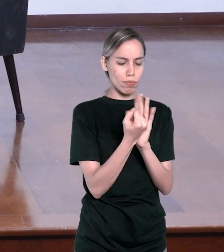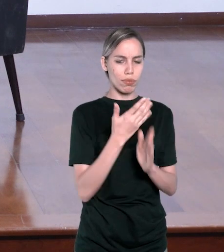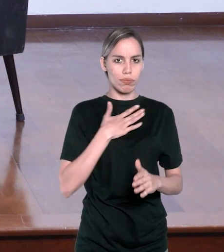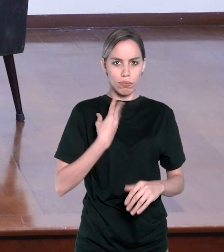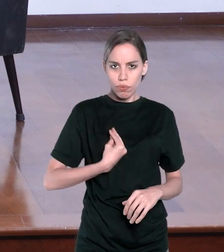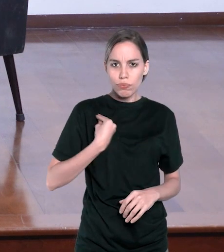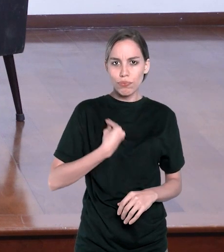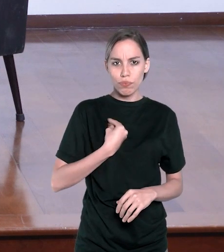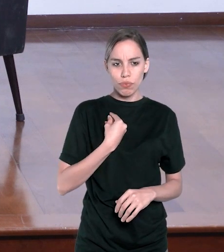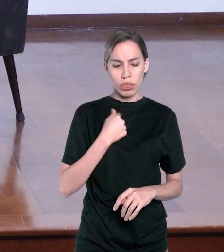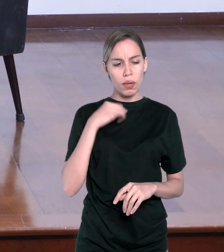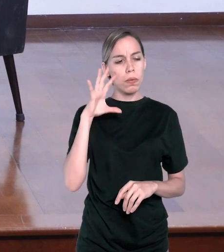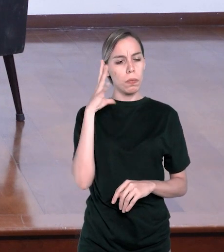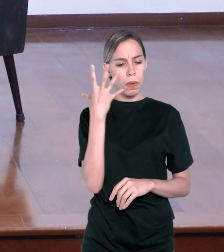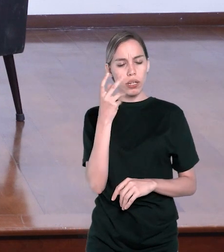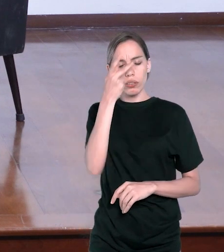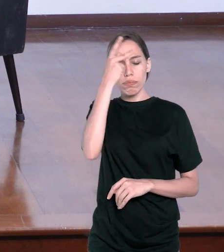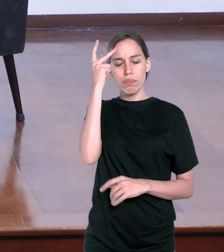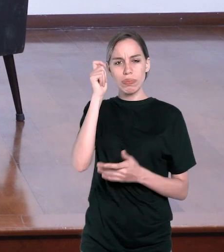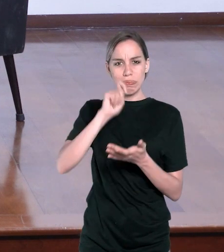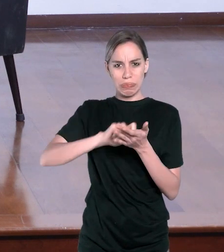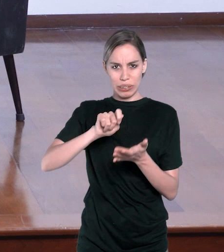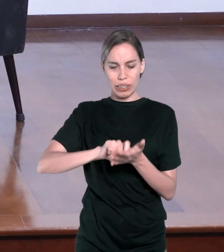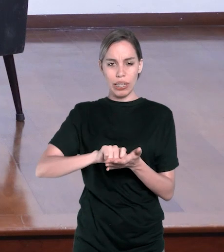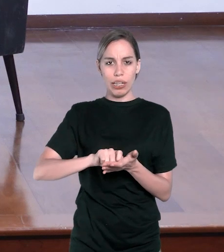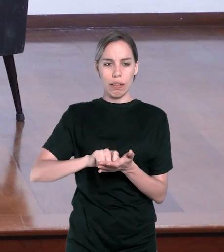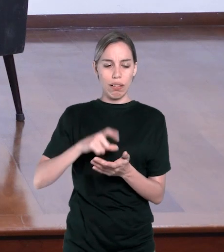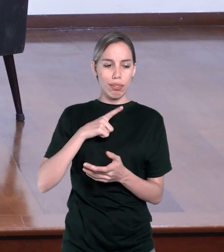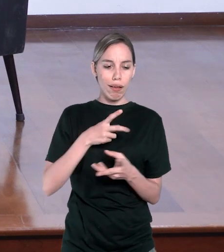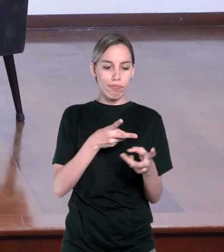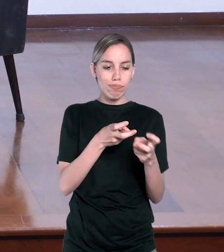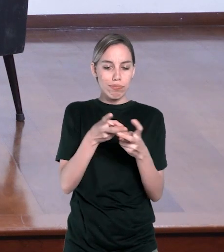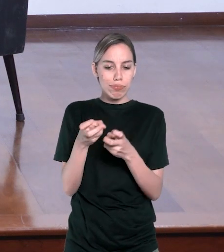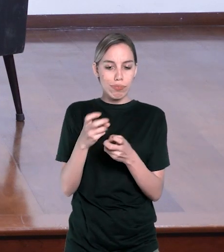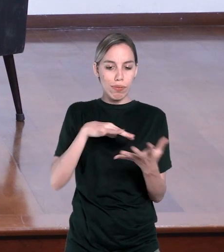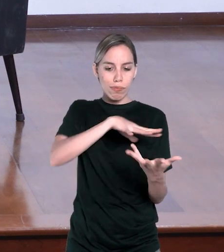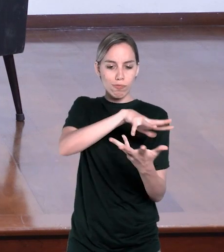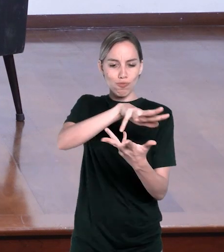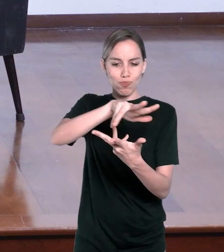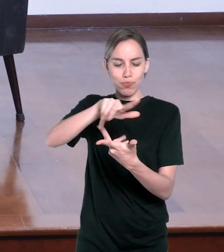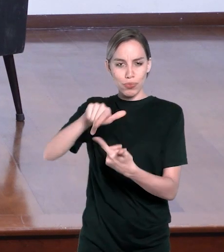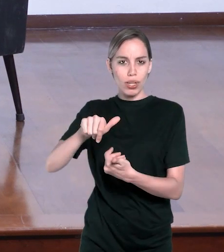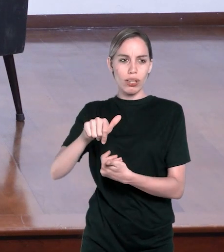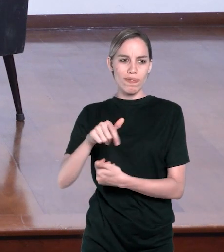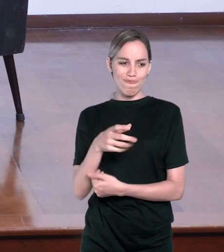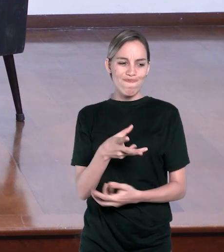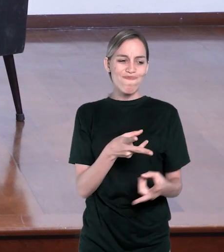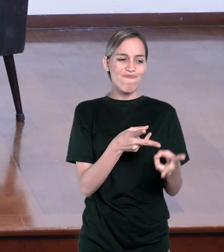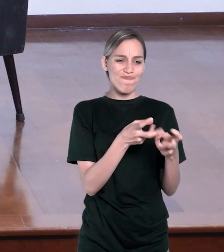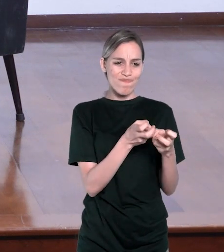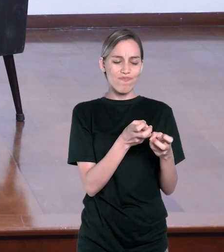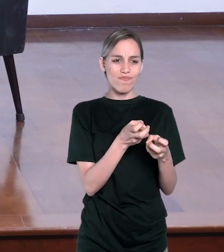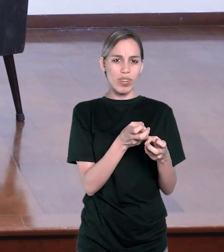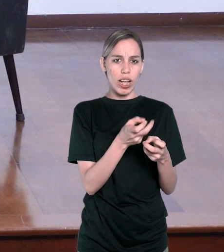E eu acho que os escritores eles têm essa percepção do mundo, e as coisas elas acontecem,